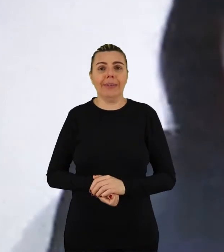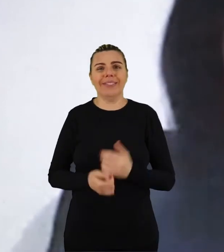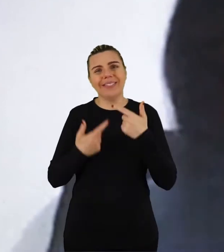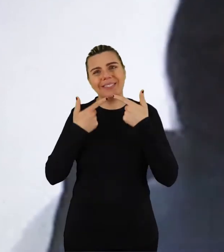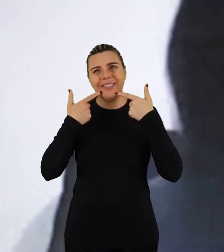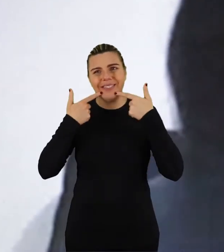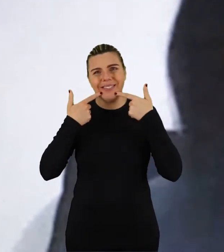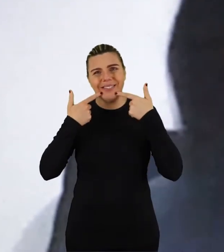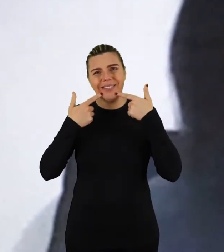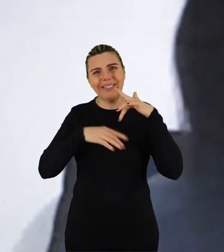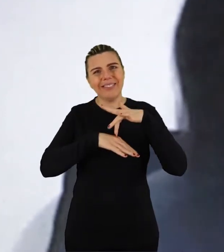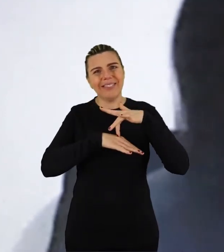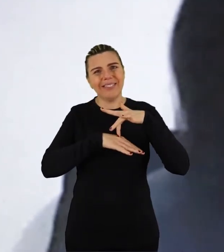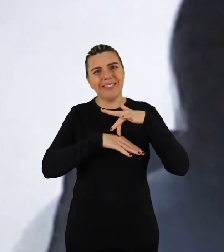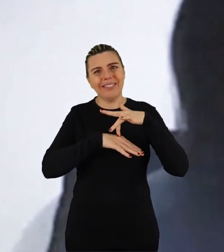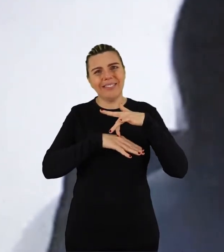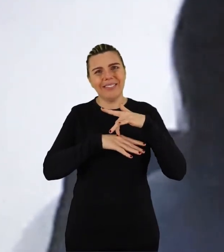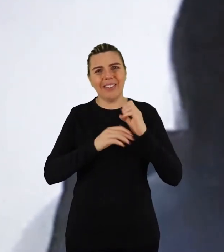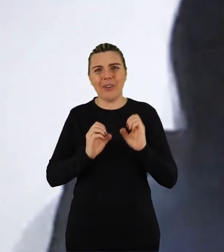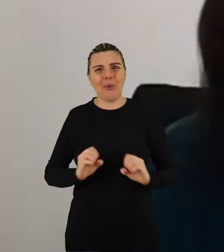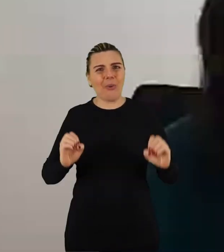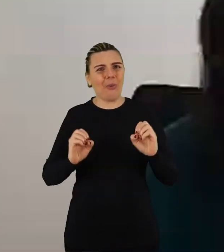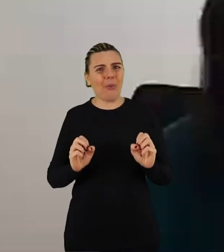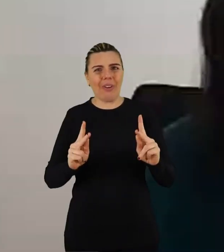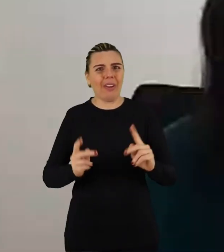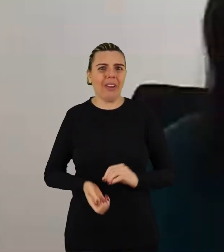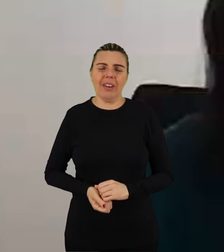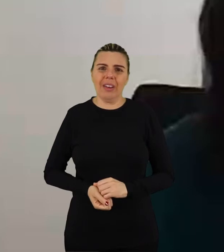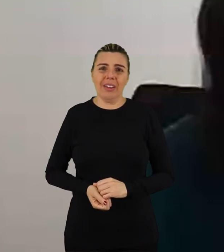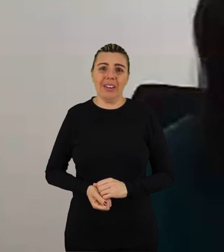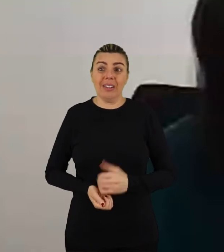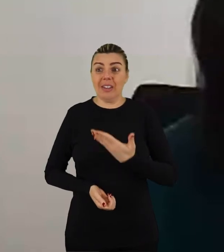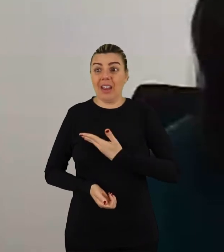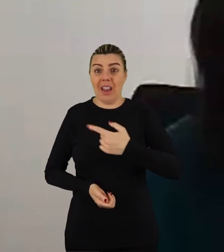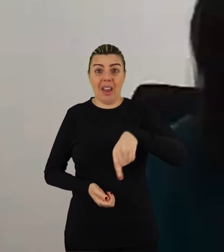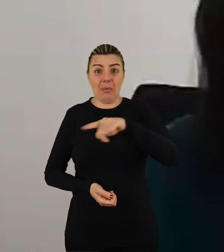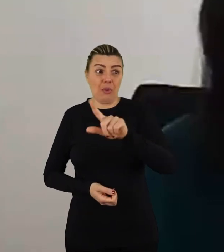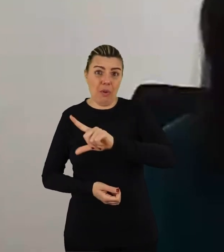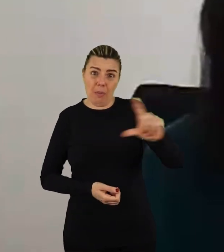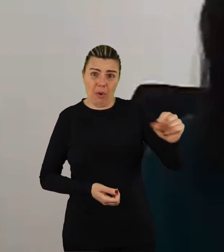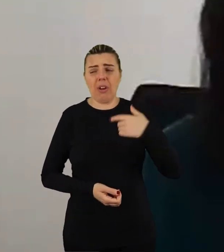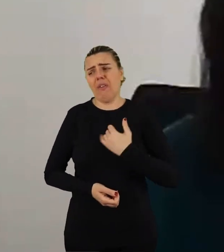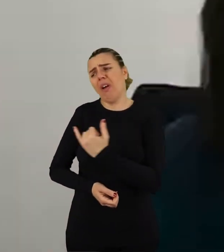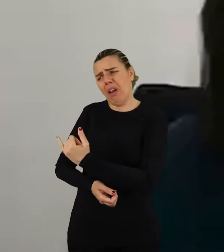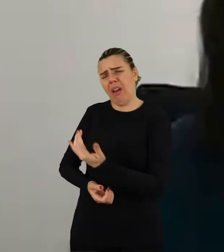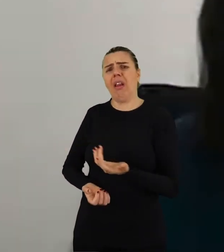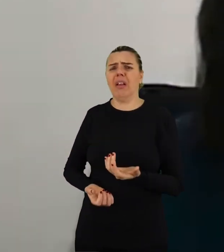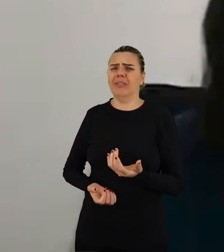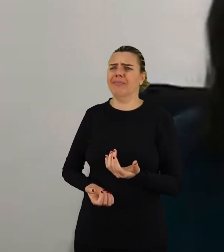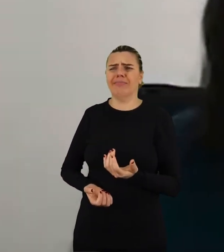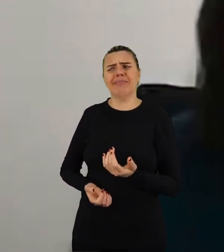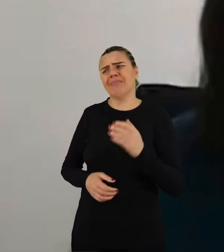sorrindo e fingindo que estava tudo bem. E quando os amigos dele foram embora, eu falei, eu disse